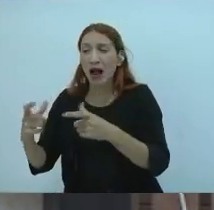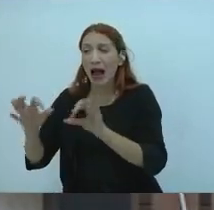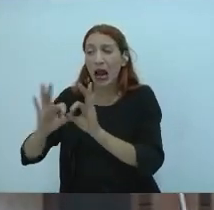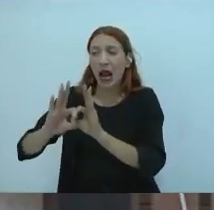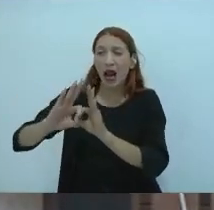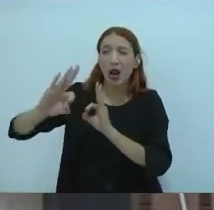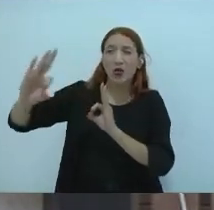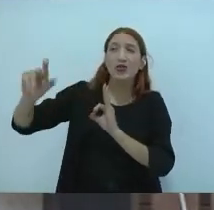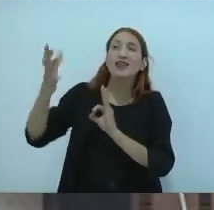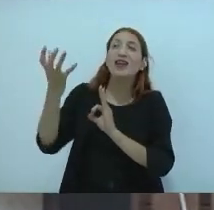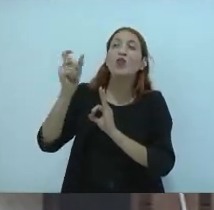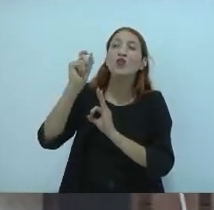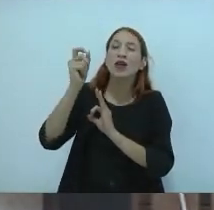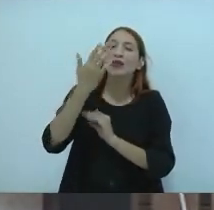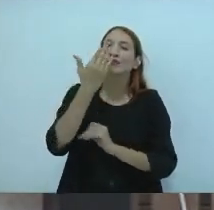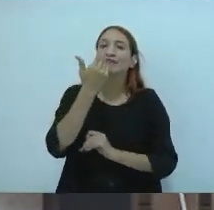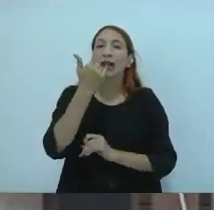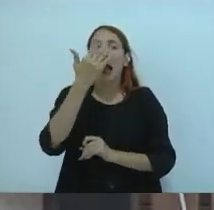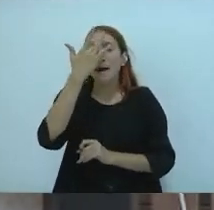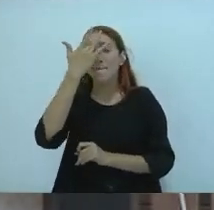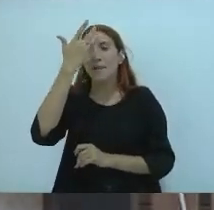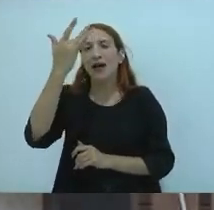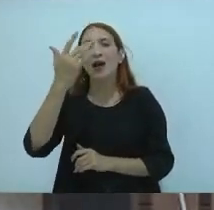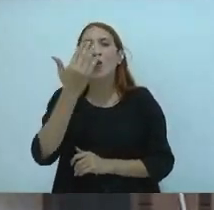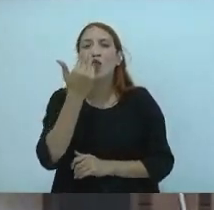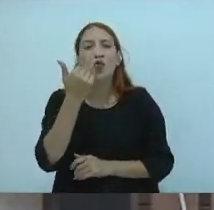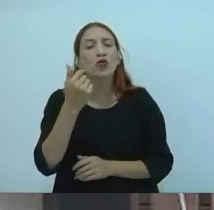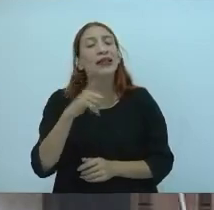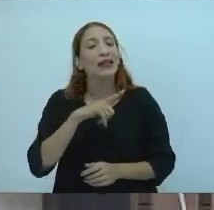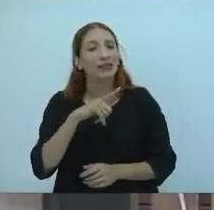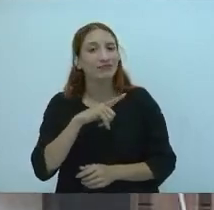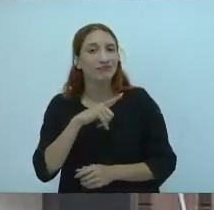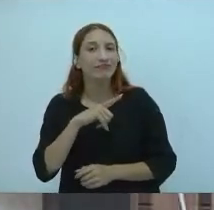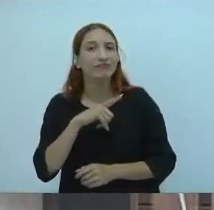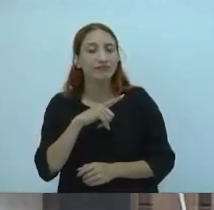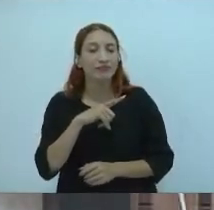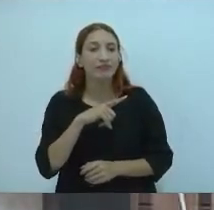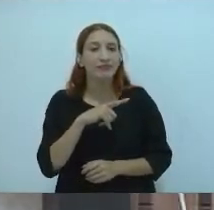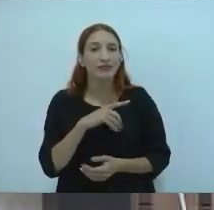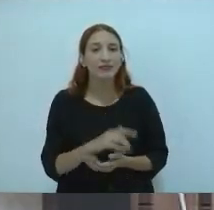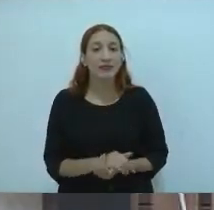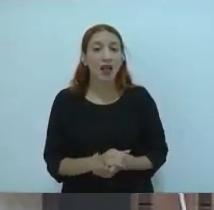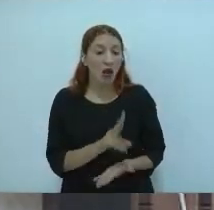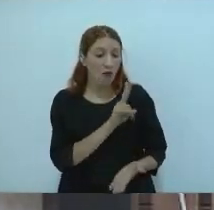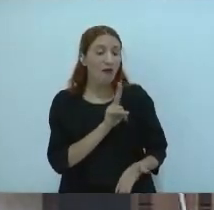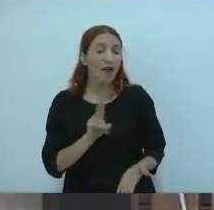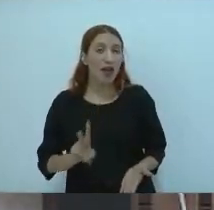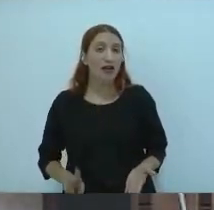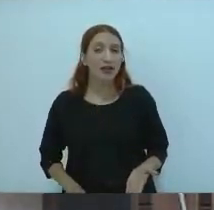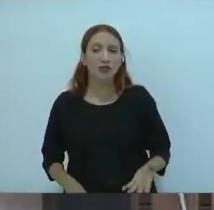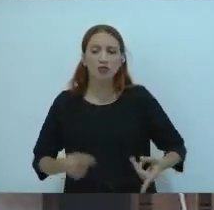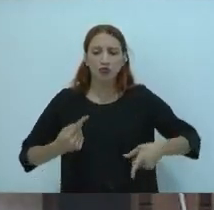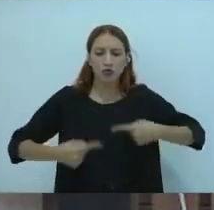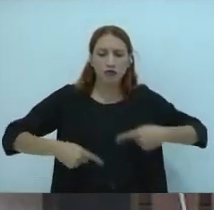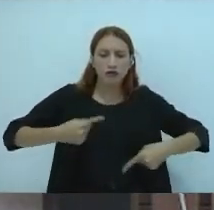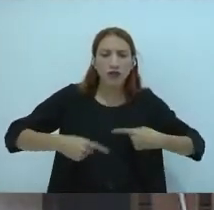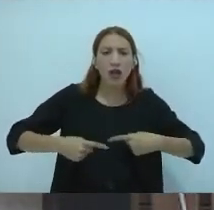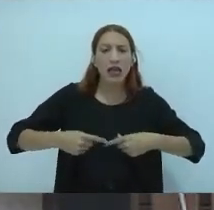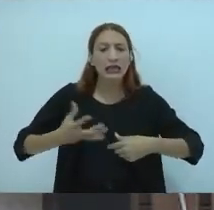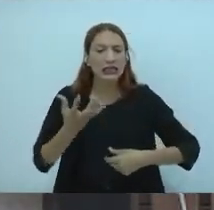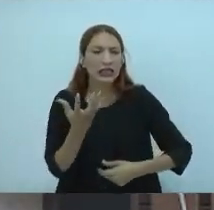pedindo alimentação para amanhã de manhã alimentar os seus filhos nós vereadores debatemos